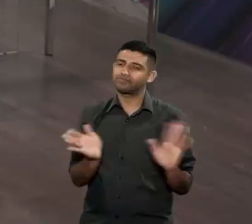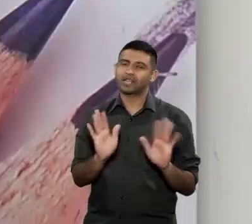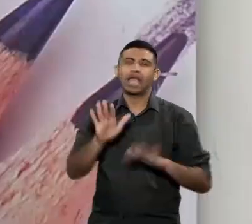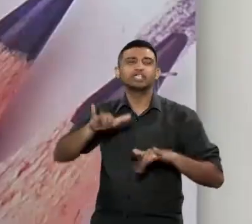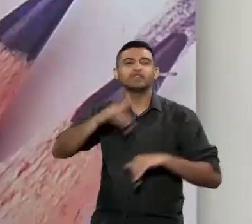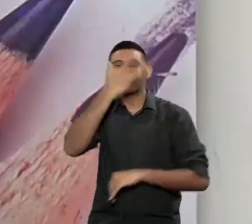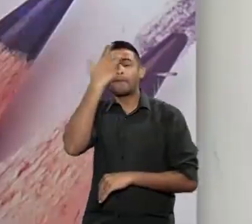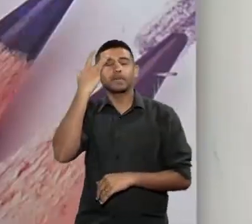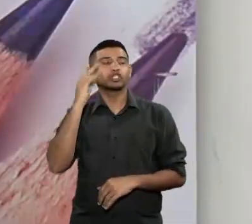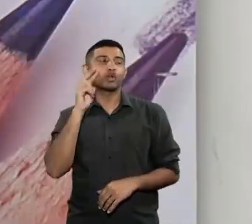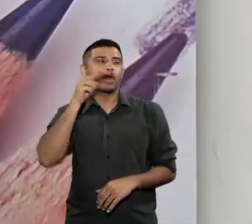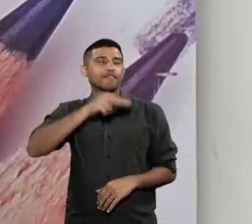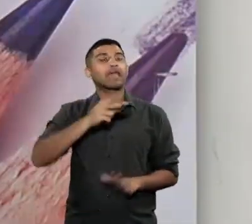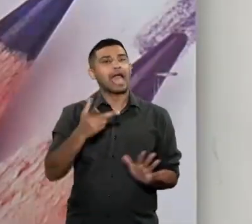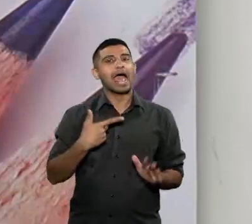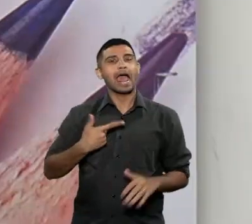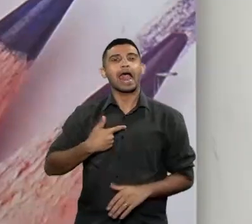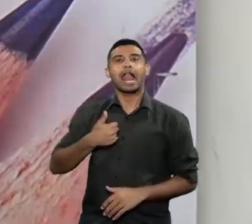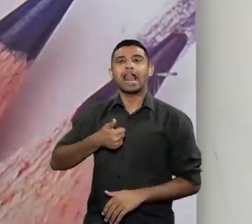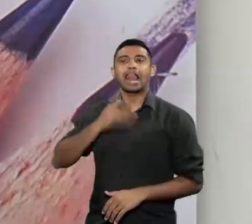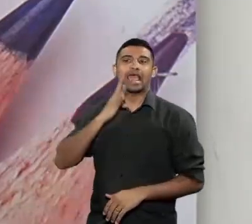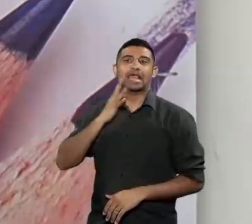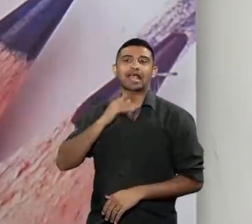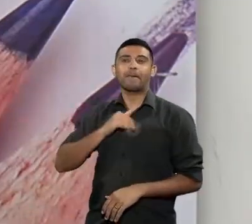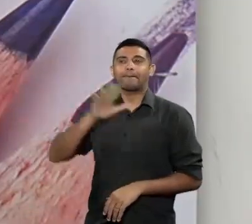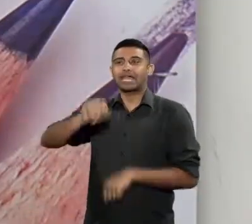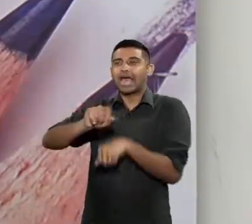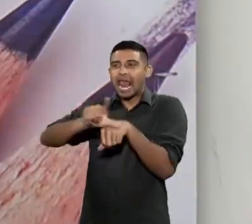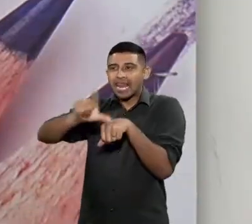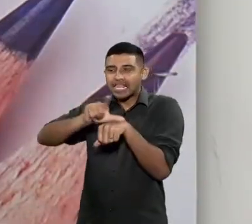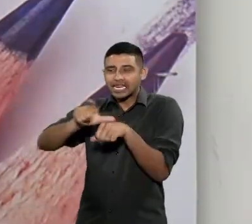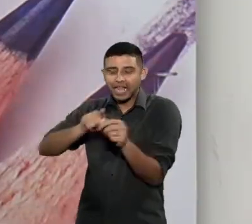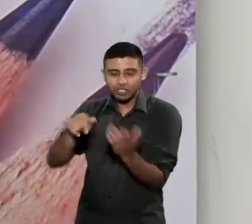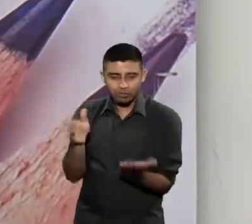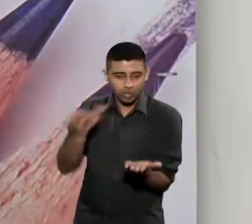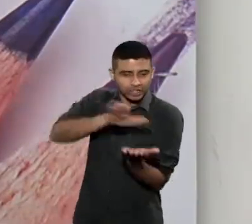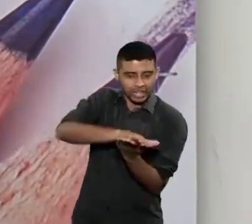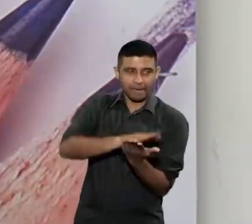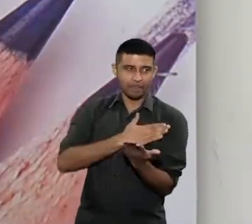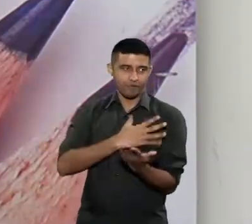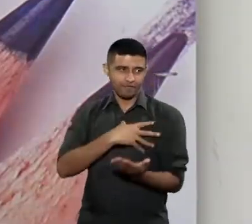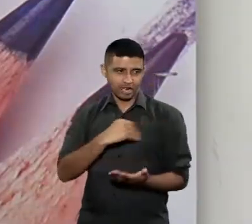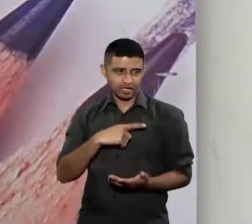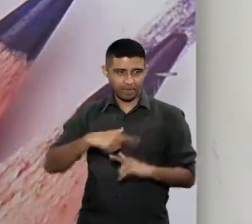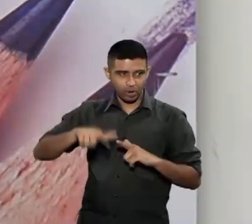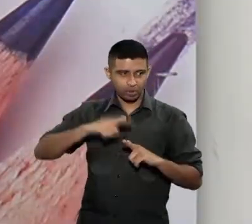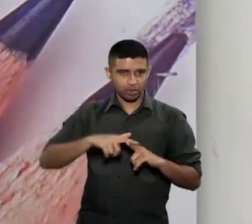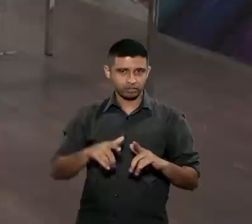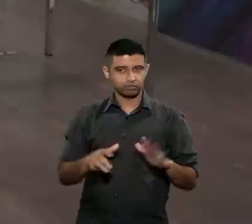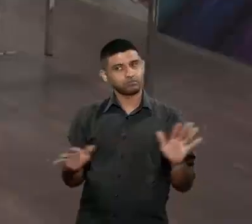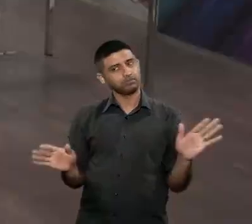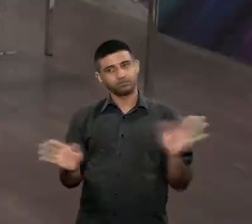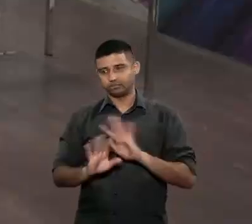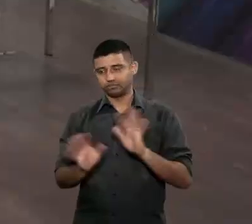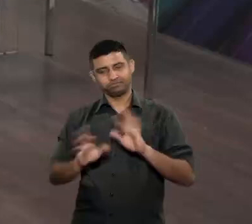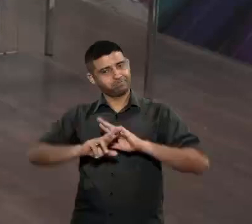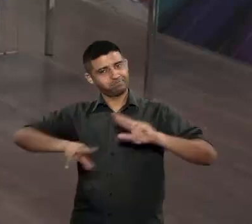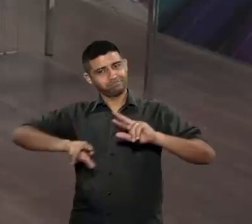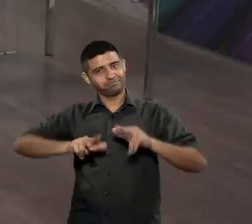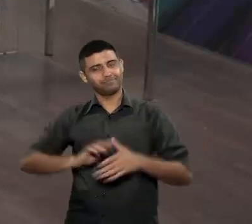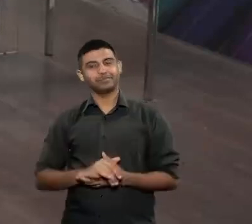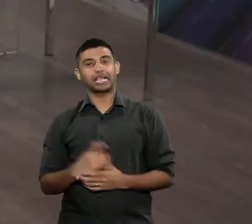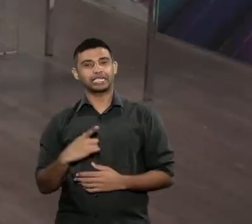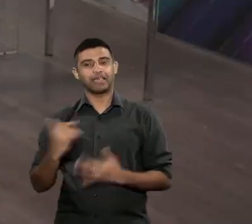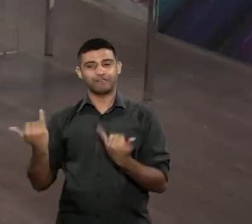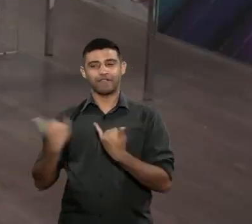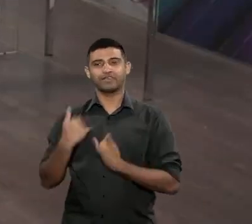olha assim, já sei, vou pegar um negócio lilás que tem ali, bota em cima, meu filho tem esse problema. Exatamente. Não é assim, então é legal a gente Nós deixar... tivemos notícia de um